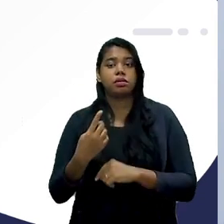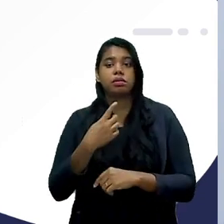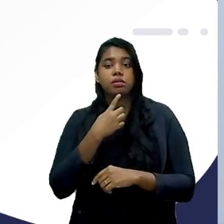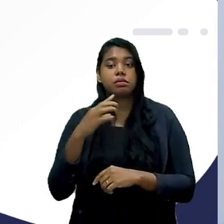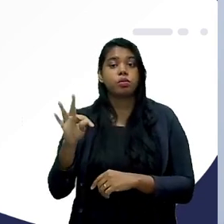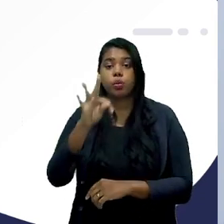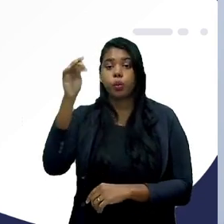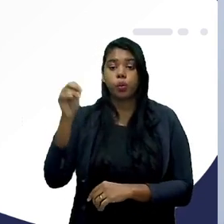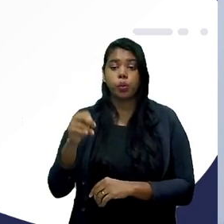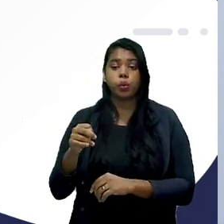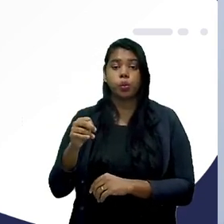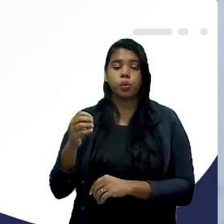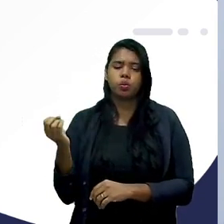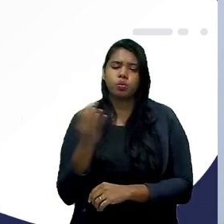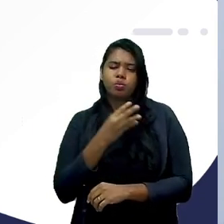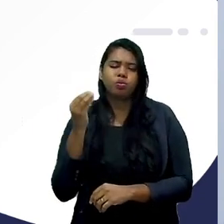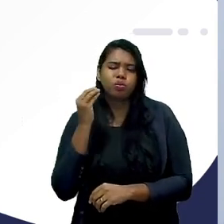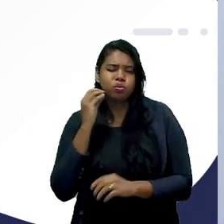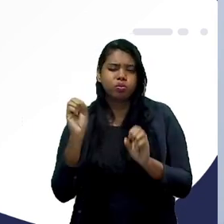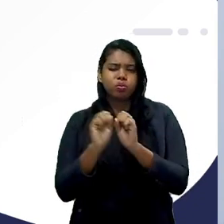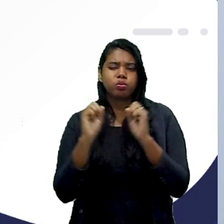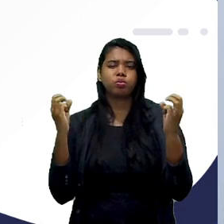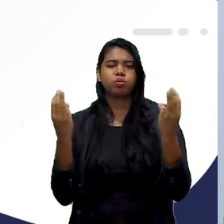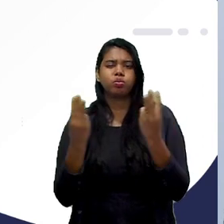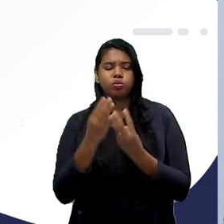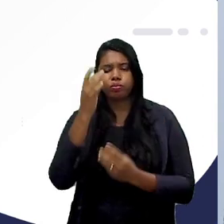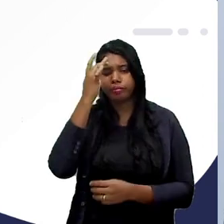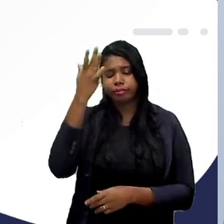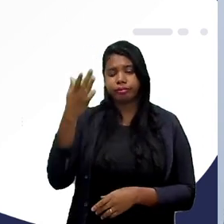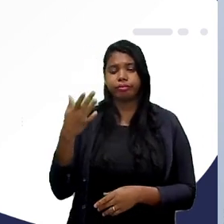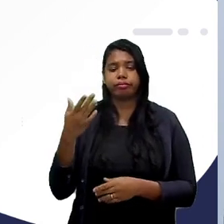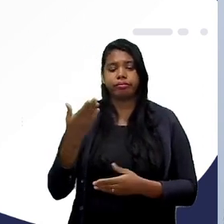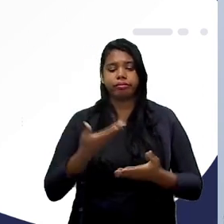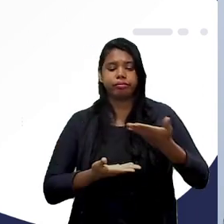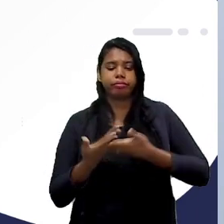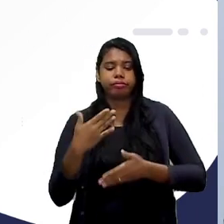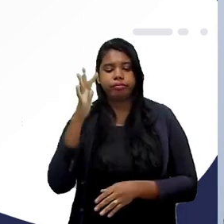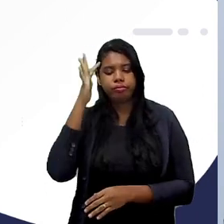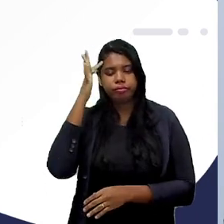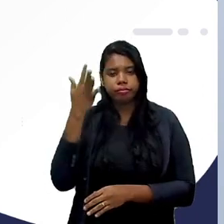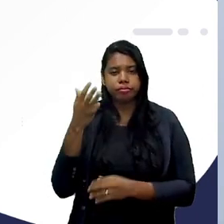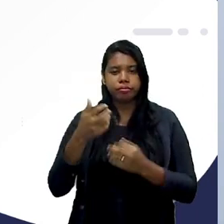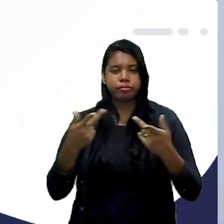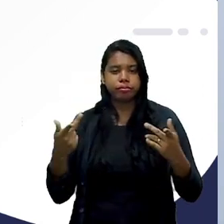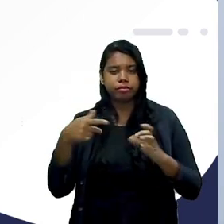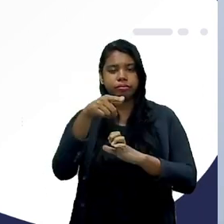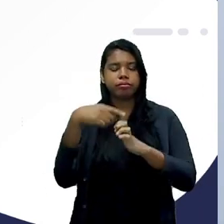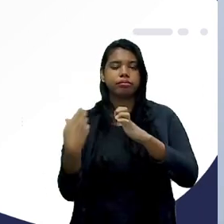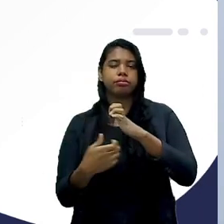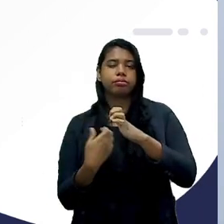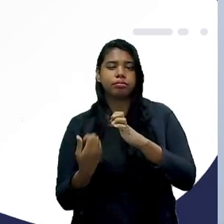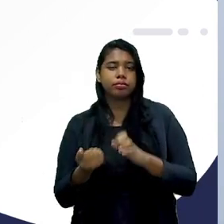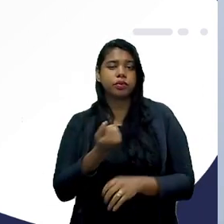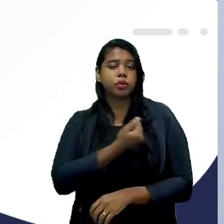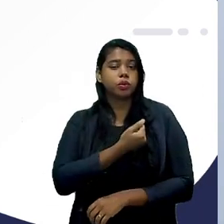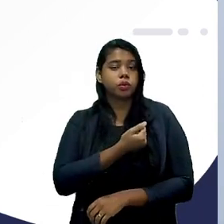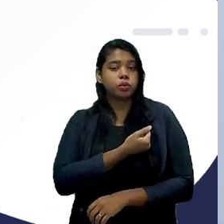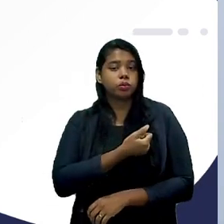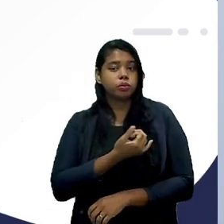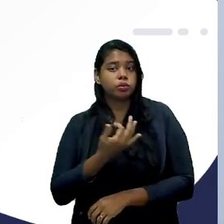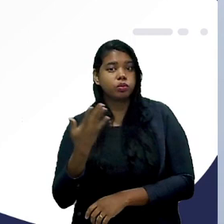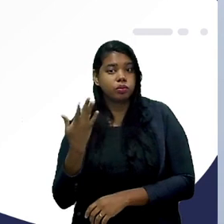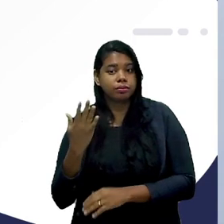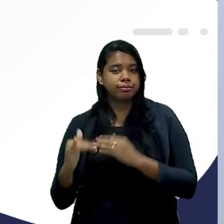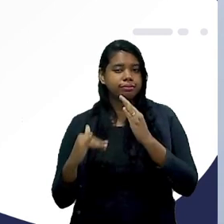de inovação e outros conhecimentos que possam facilitar a sua tomada de decisão. E para isso os números são muito importantes, porque